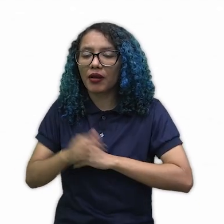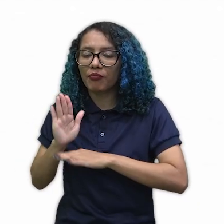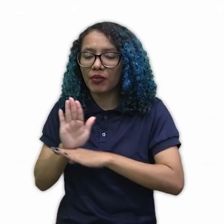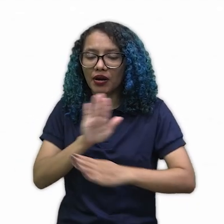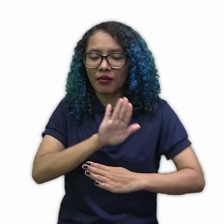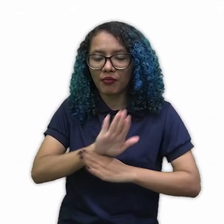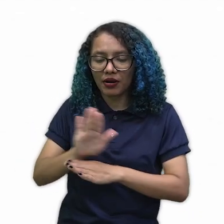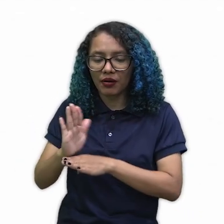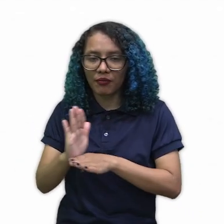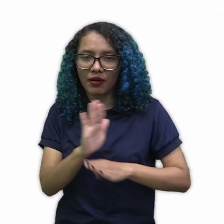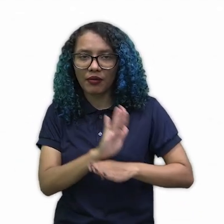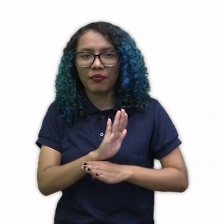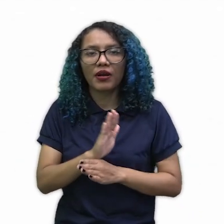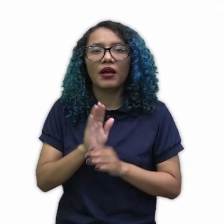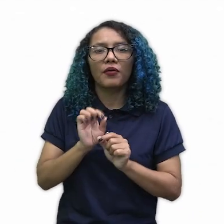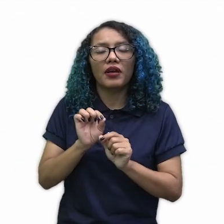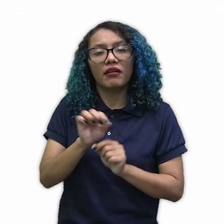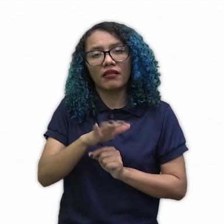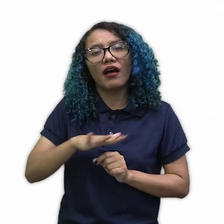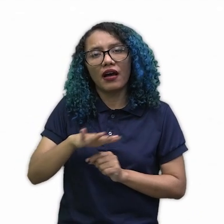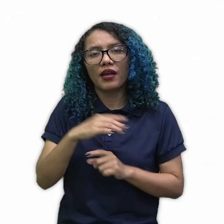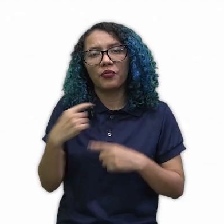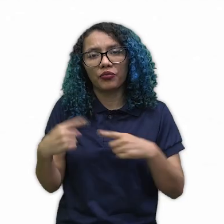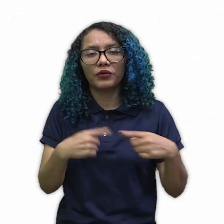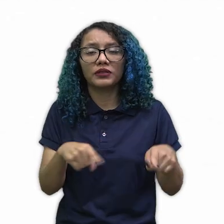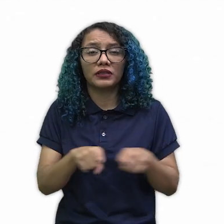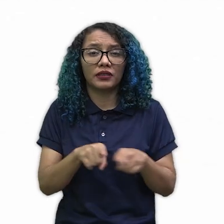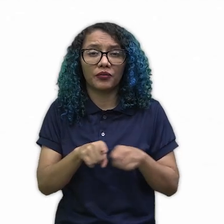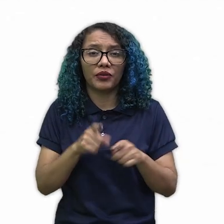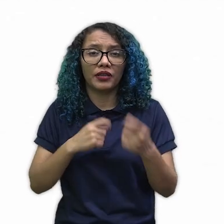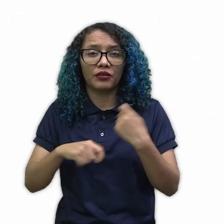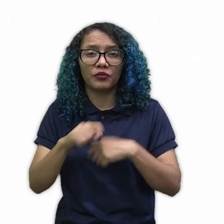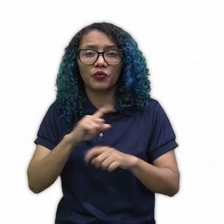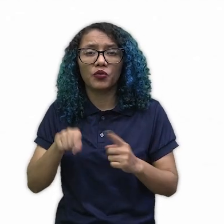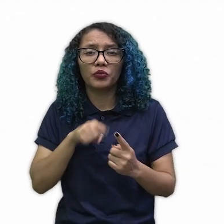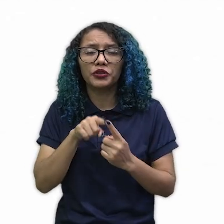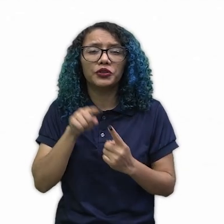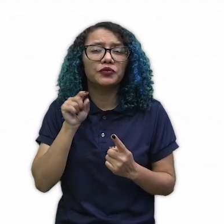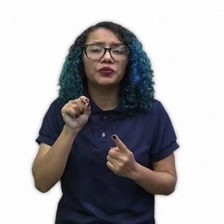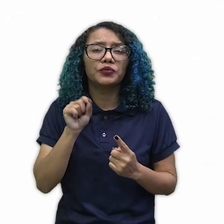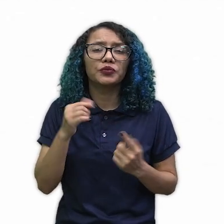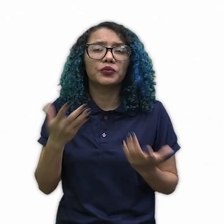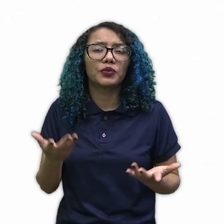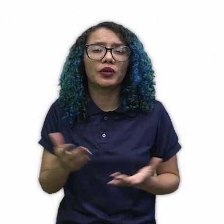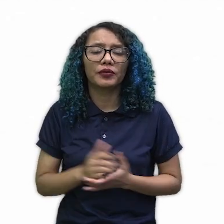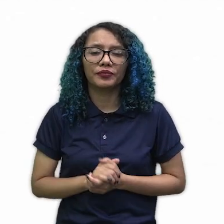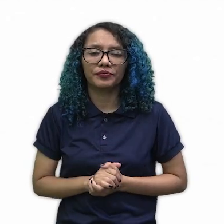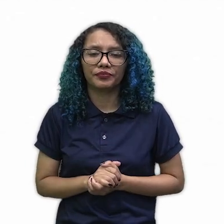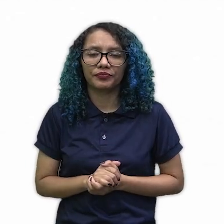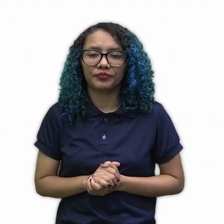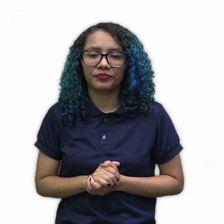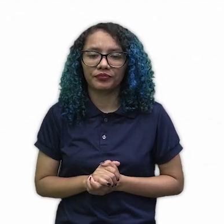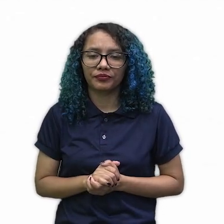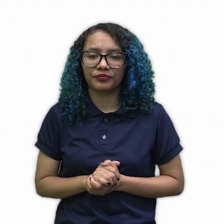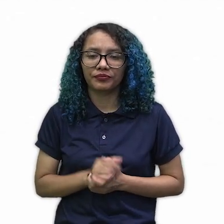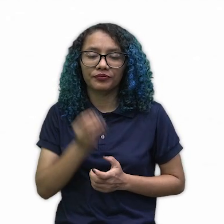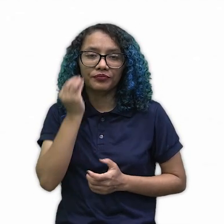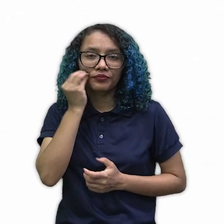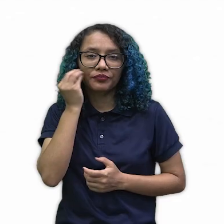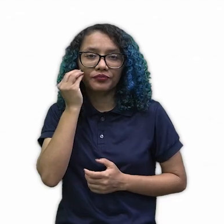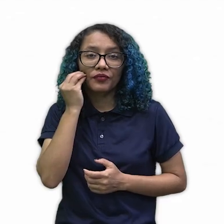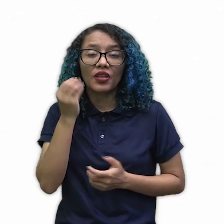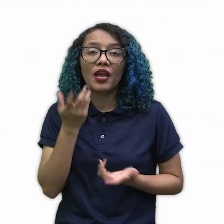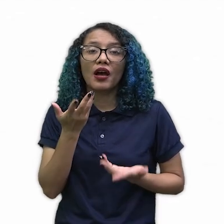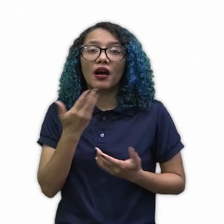questões econômicas e políticas. E isso foi visando o quê? Um papel para melhoria, né, na parte ali